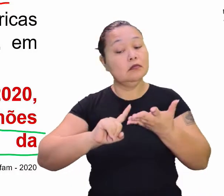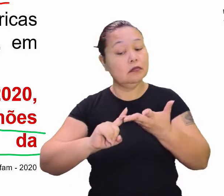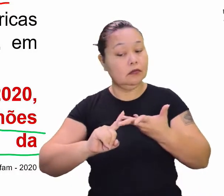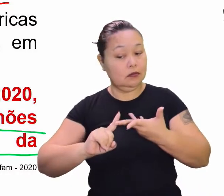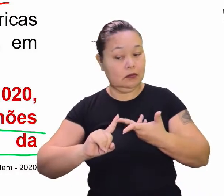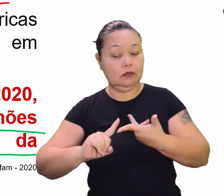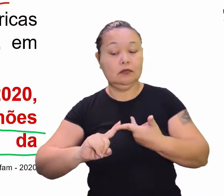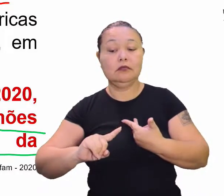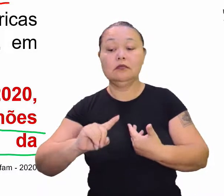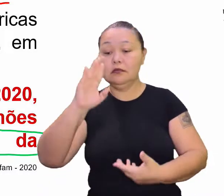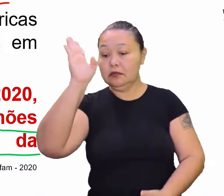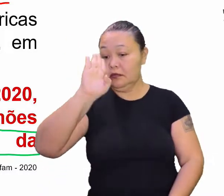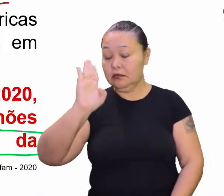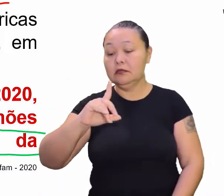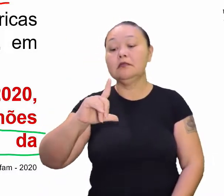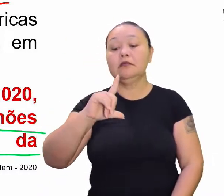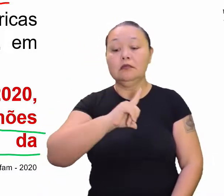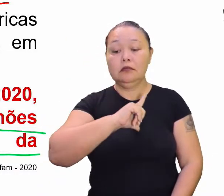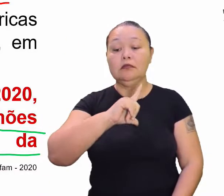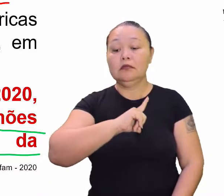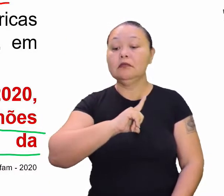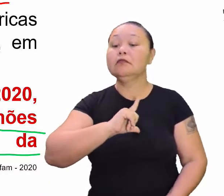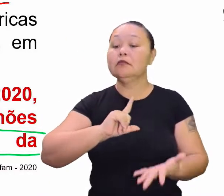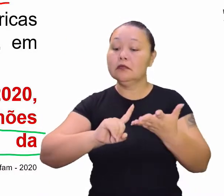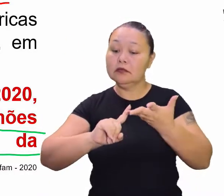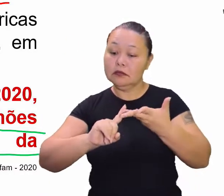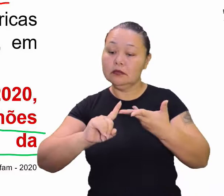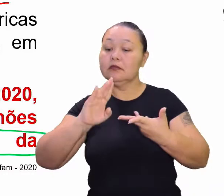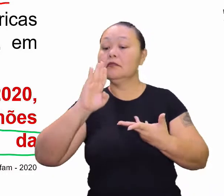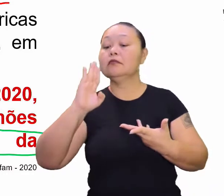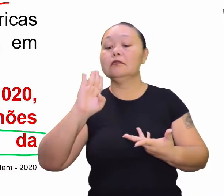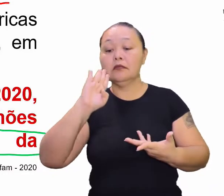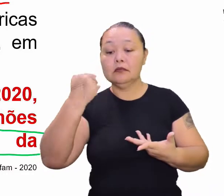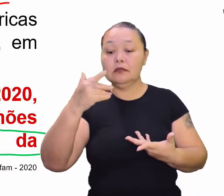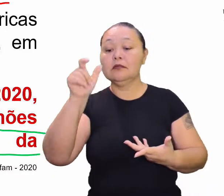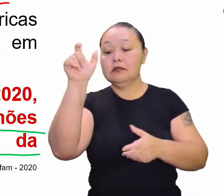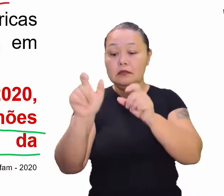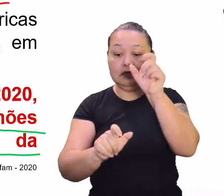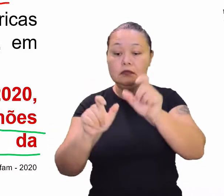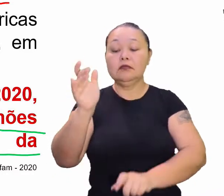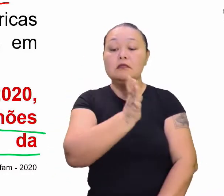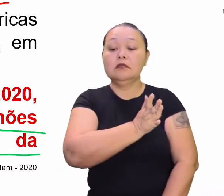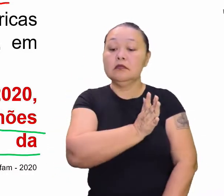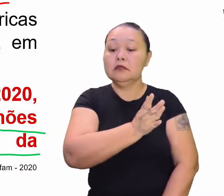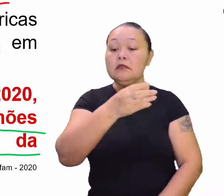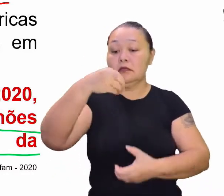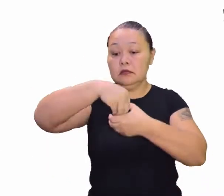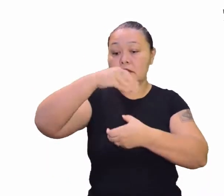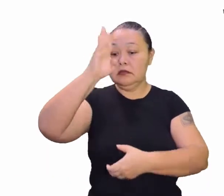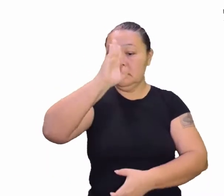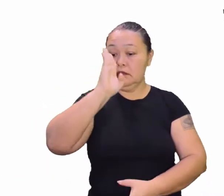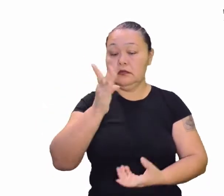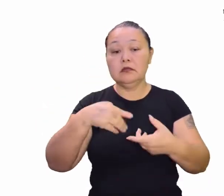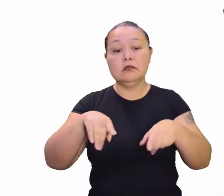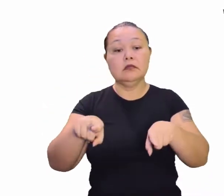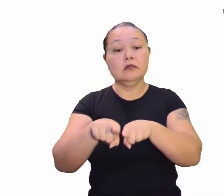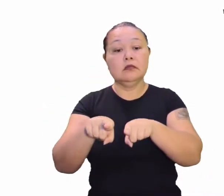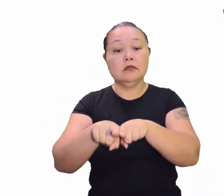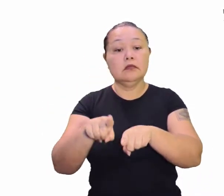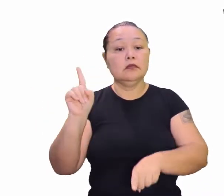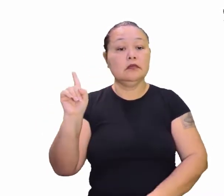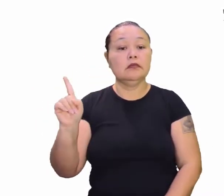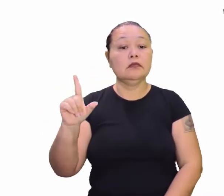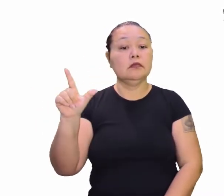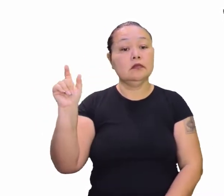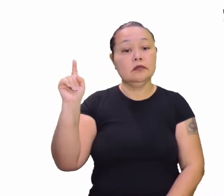aí. Não são tantos, mas nós temos bilionários no Brasil também. Temos. Vamos lá.